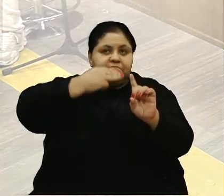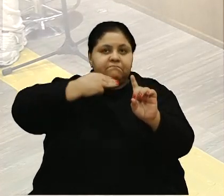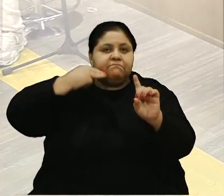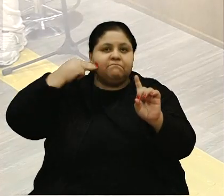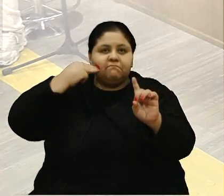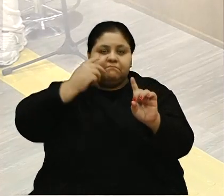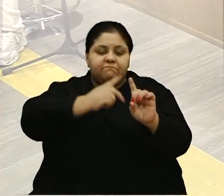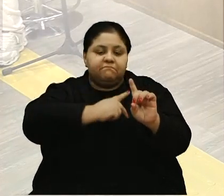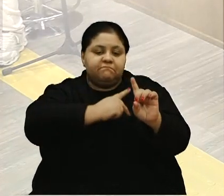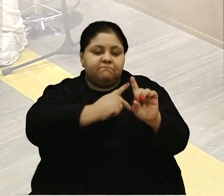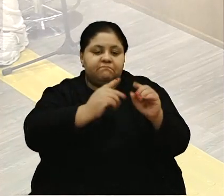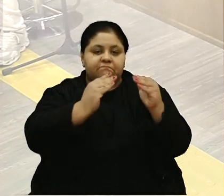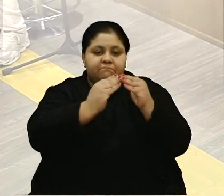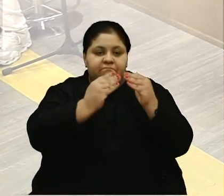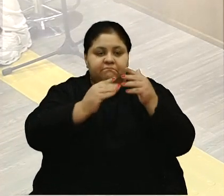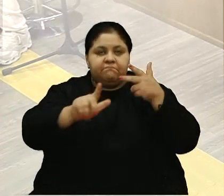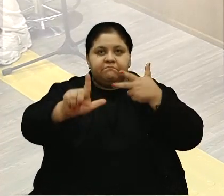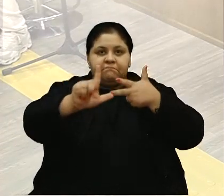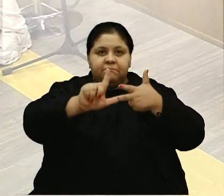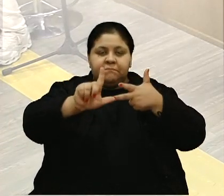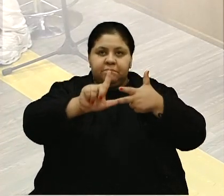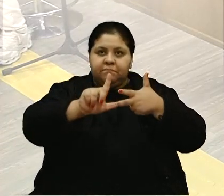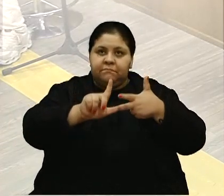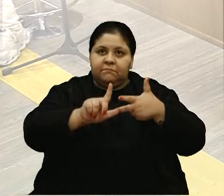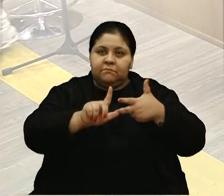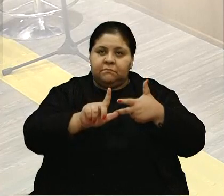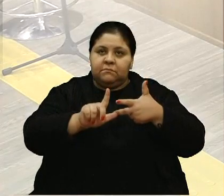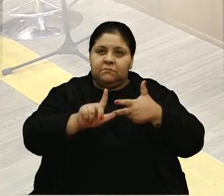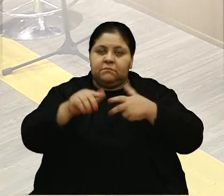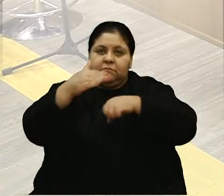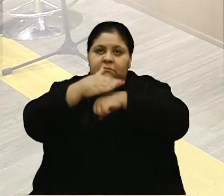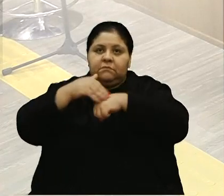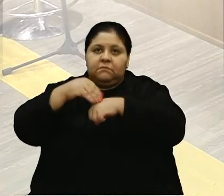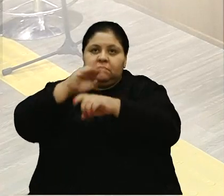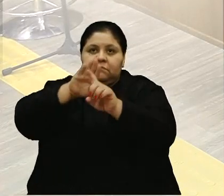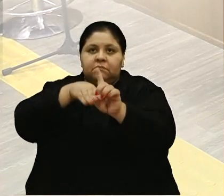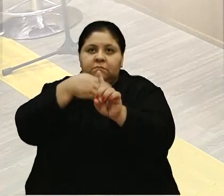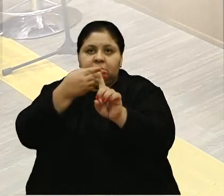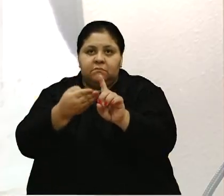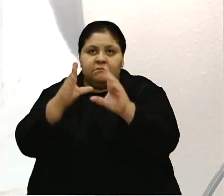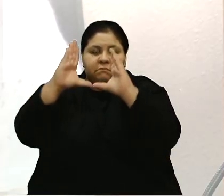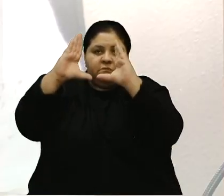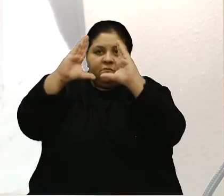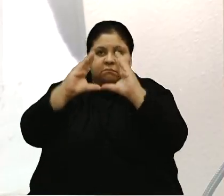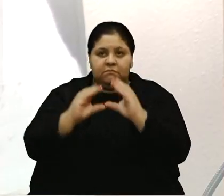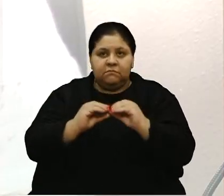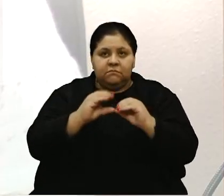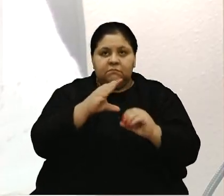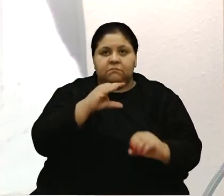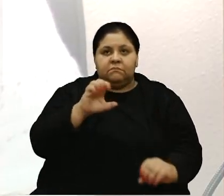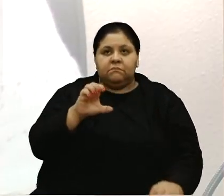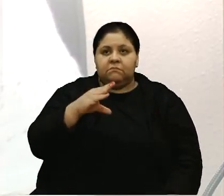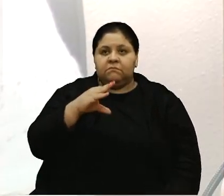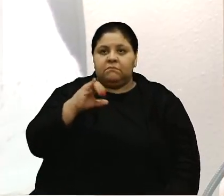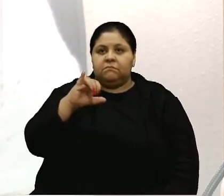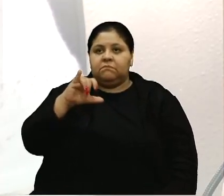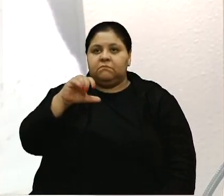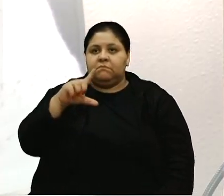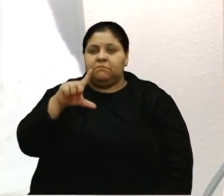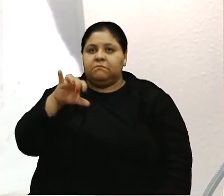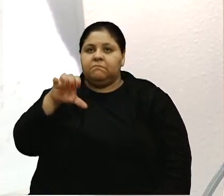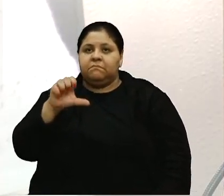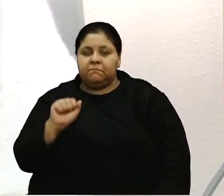Santos, presidente da Casa Legislativa, a nossa querida homenageada da noite de hoje, Cecília Rodrigues